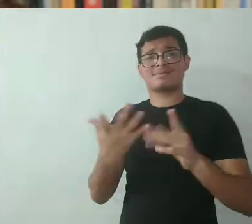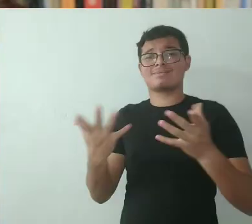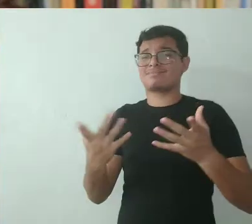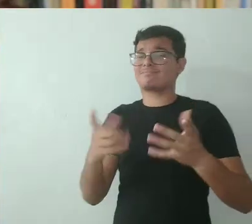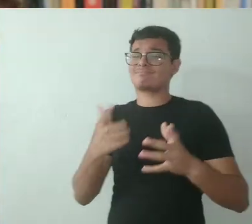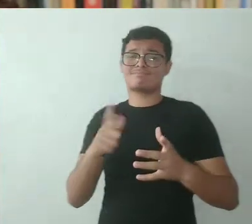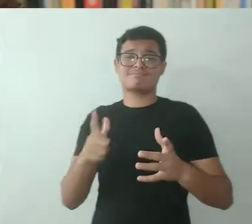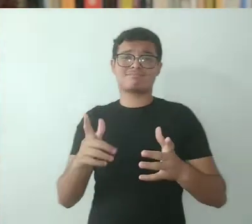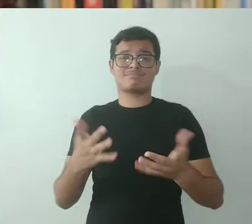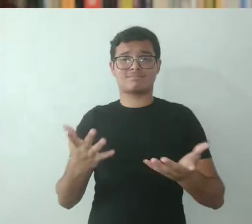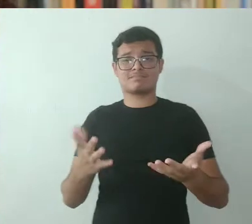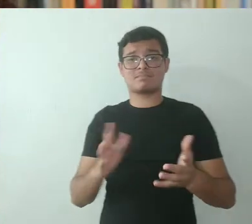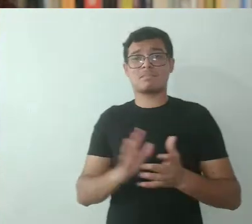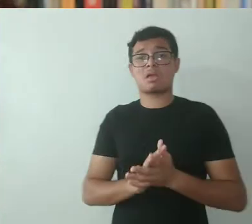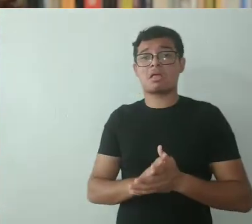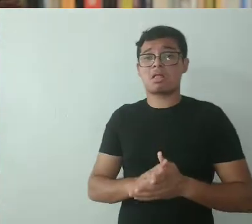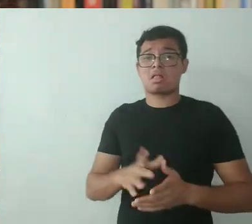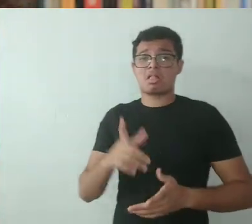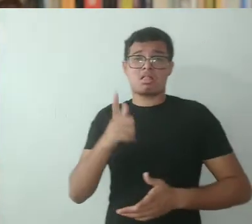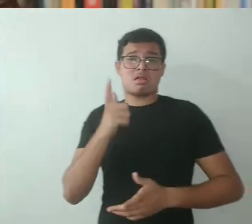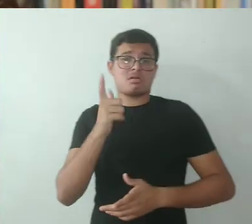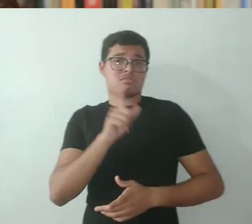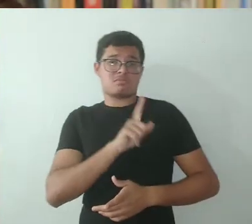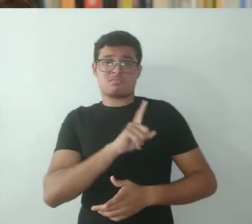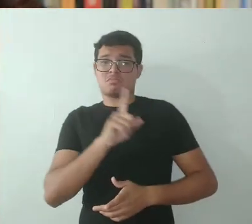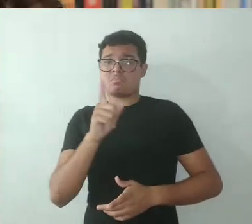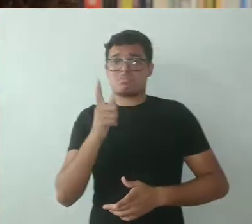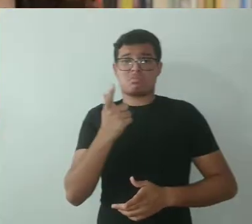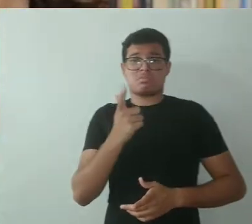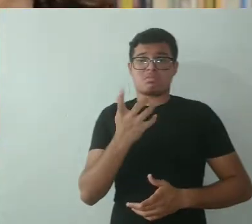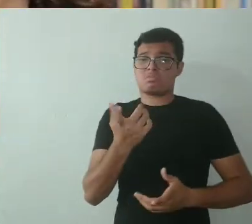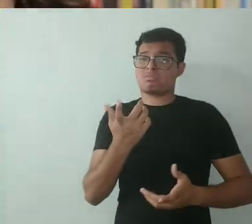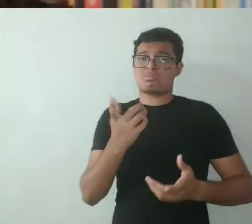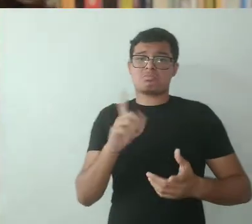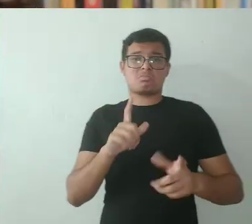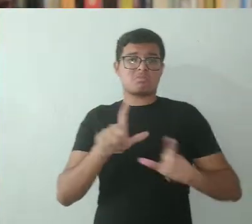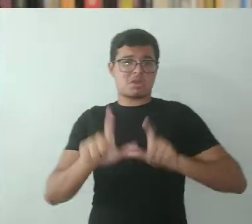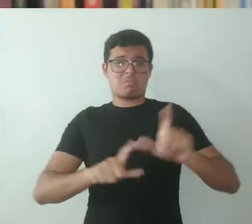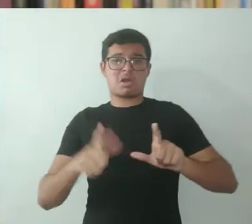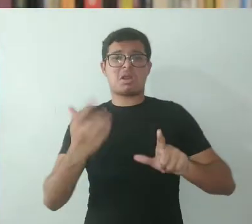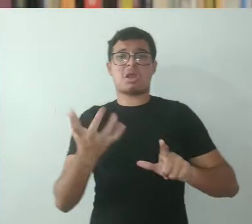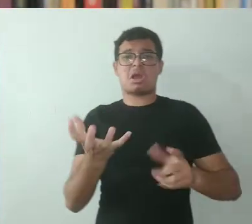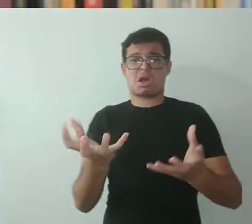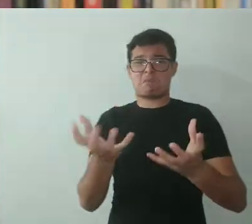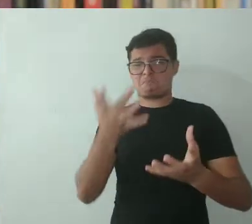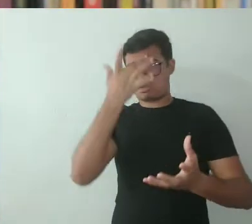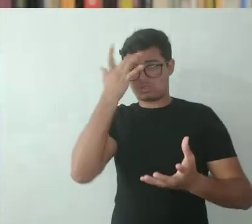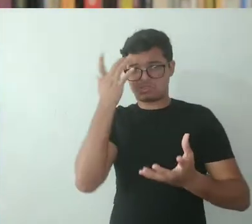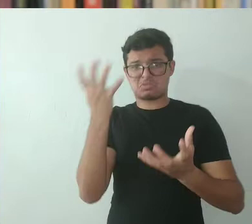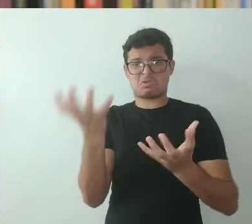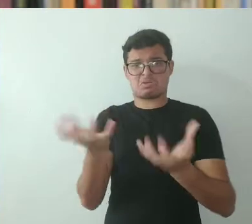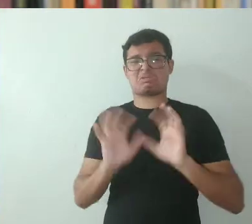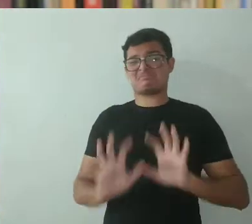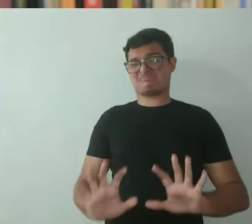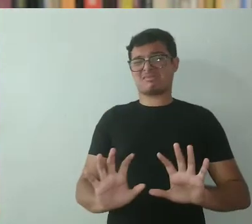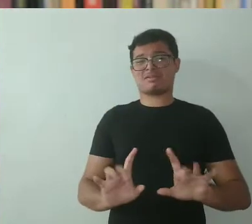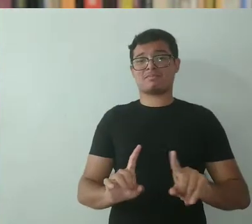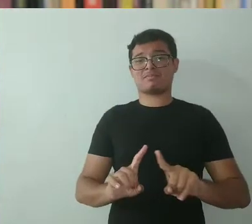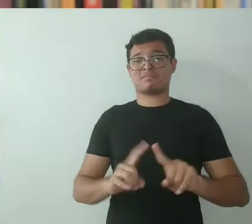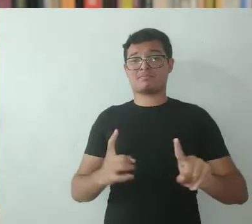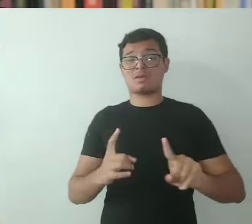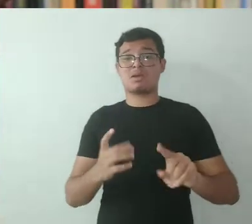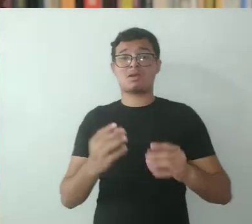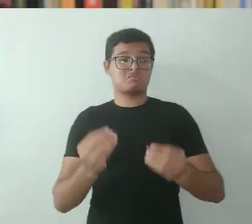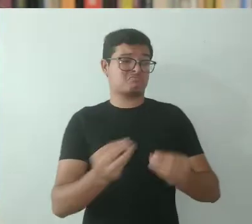trabalha quem não quer, ou só não trabalha quem não quer. E a gente sabe que isso vem do senso